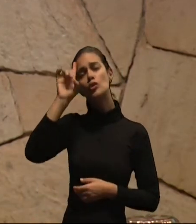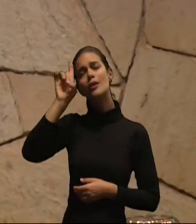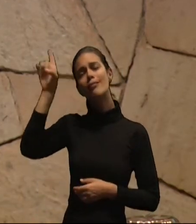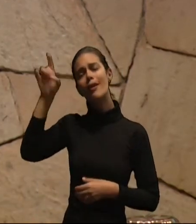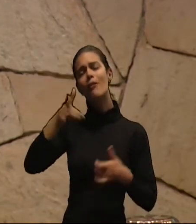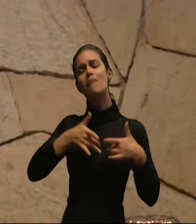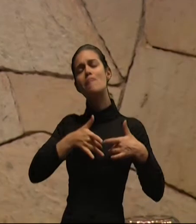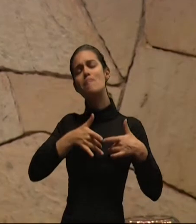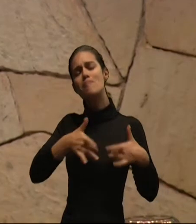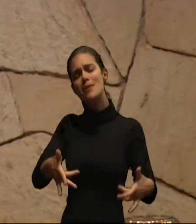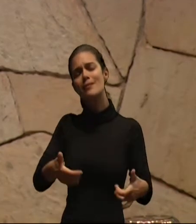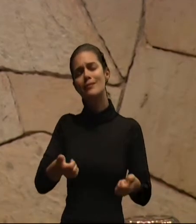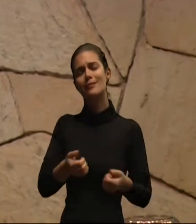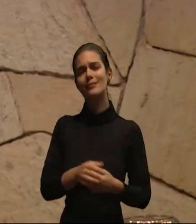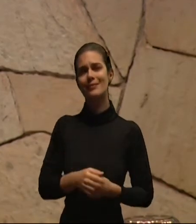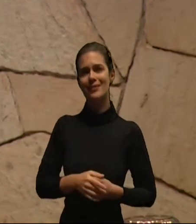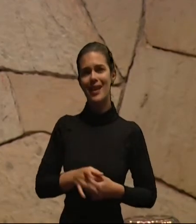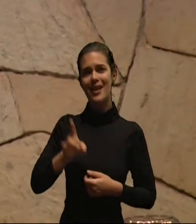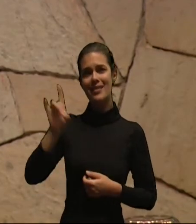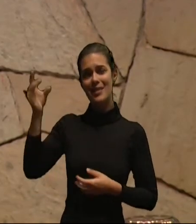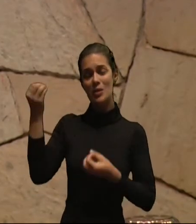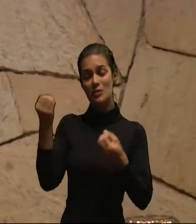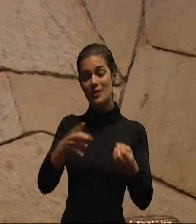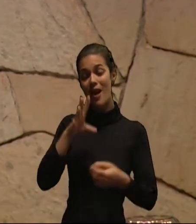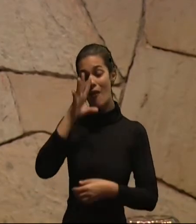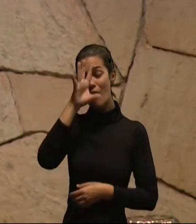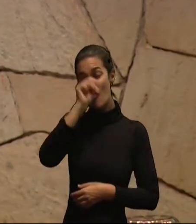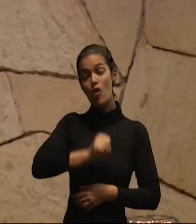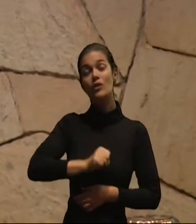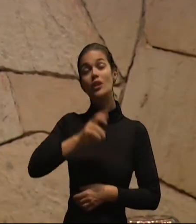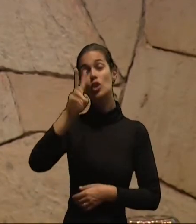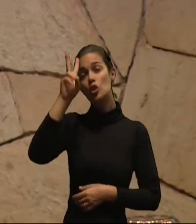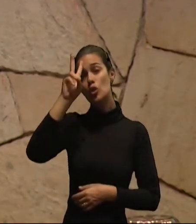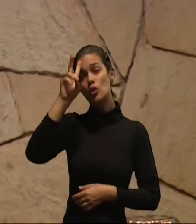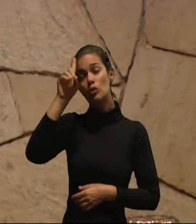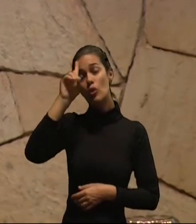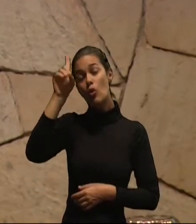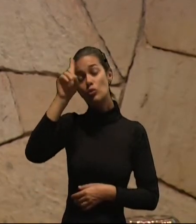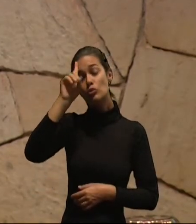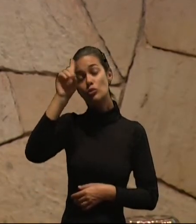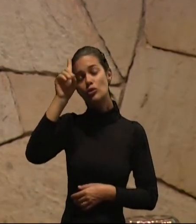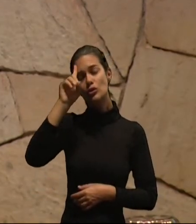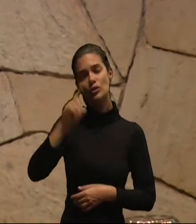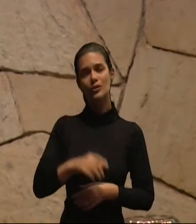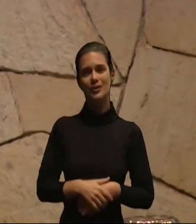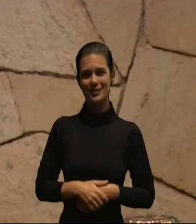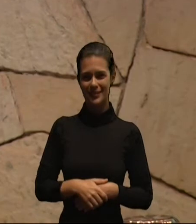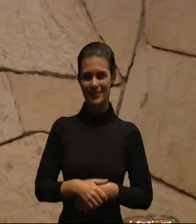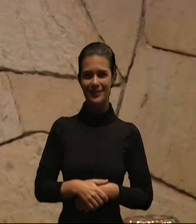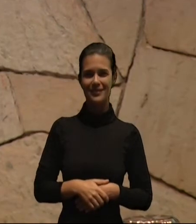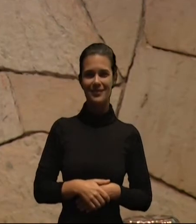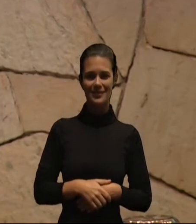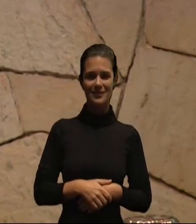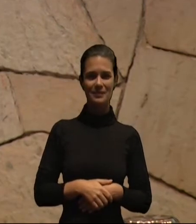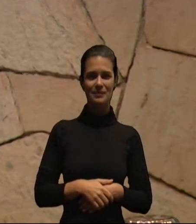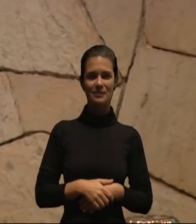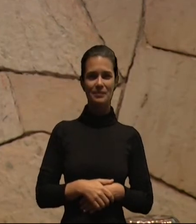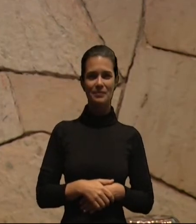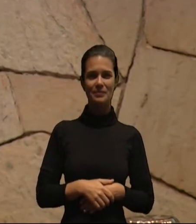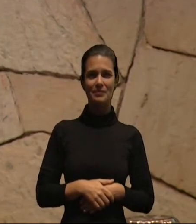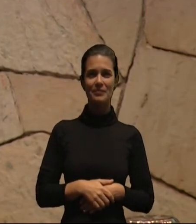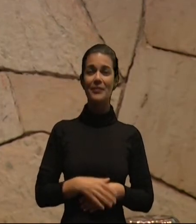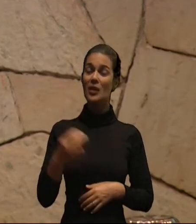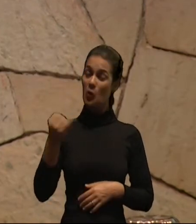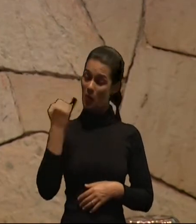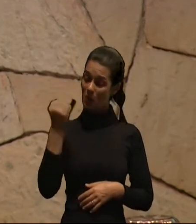nós somos renovados. A perseverar, a confiar e a